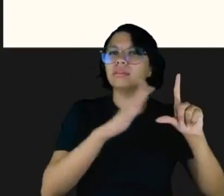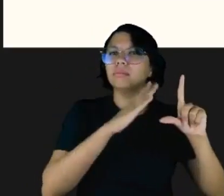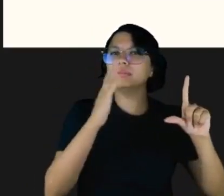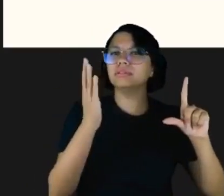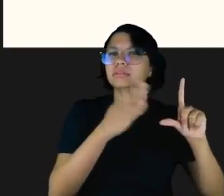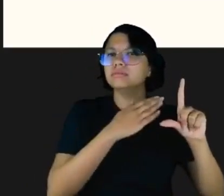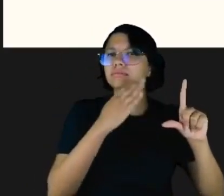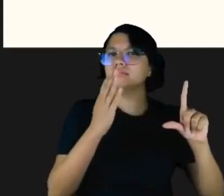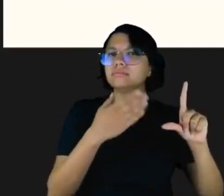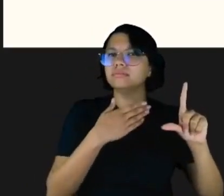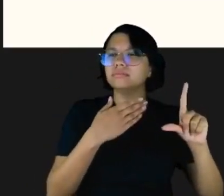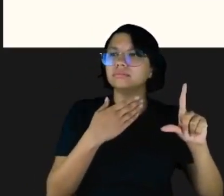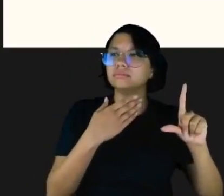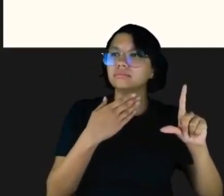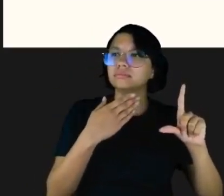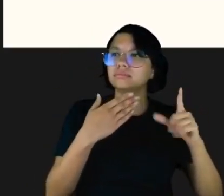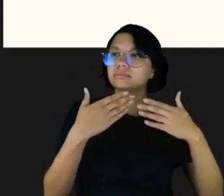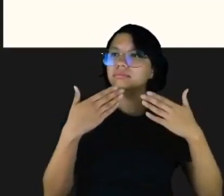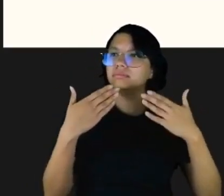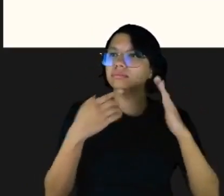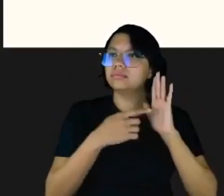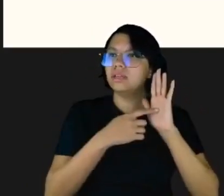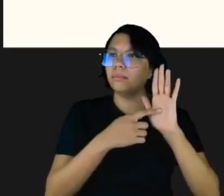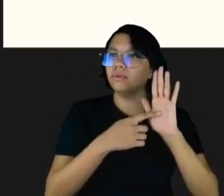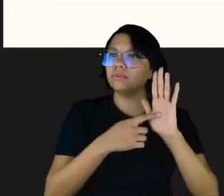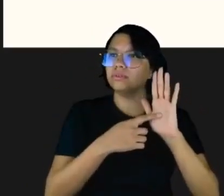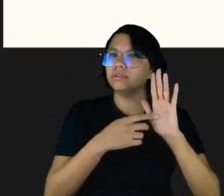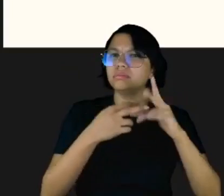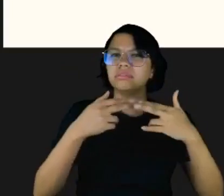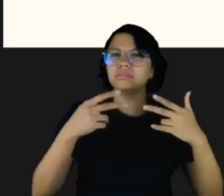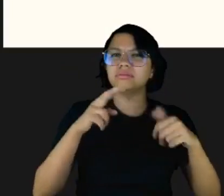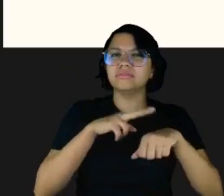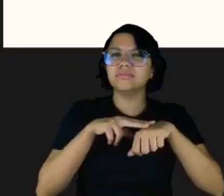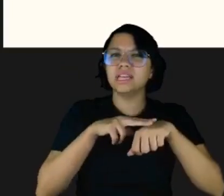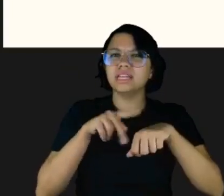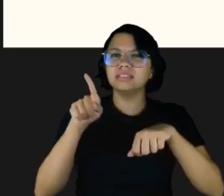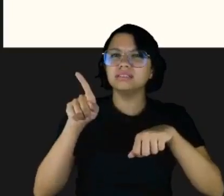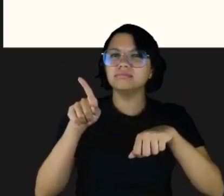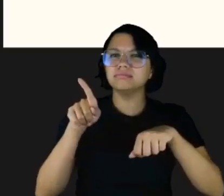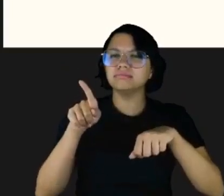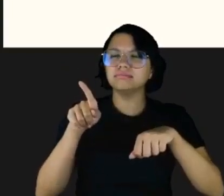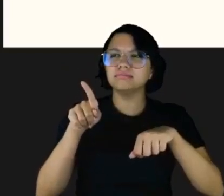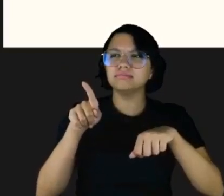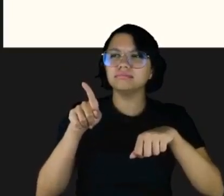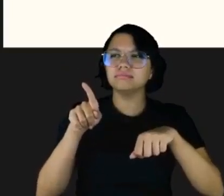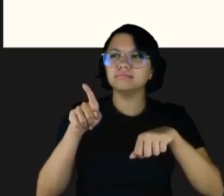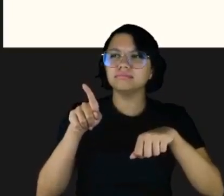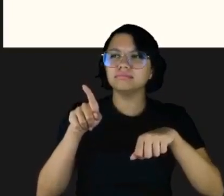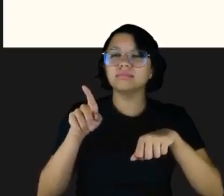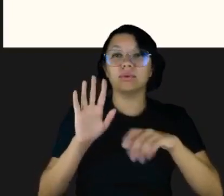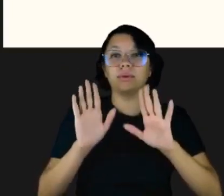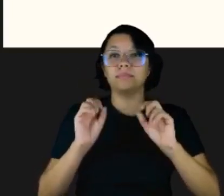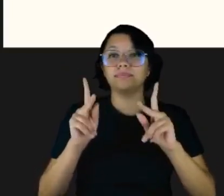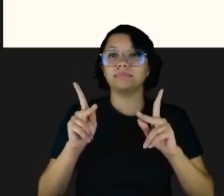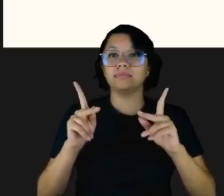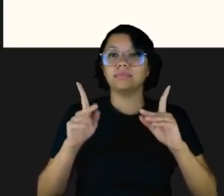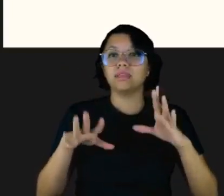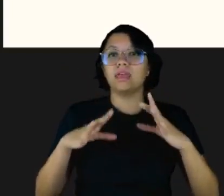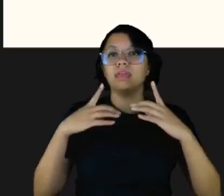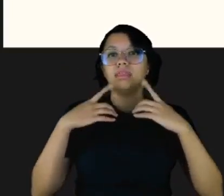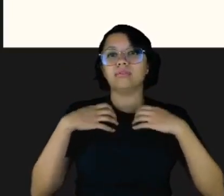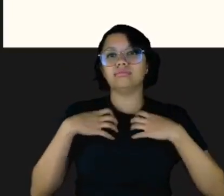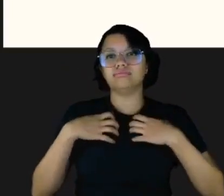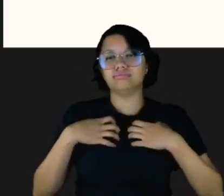Está aparecendo uns negocinhos verde ali. O desânimo é um